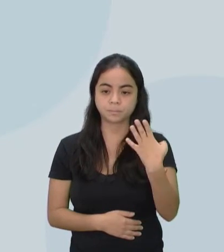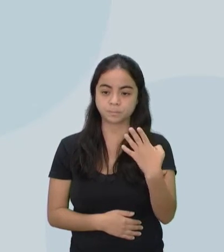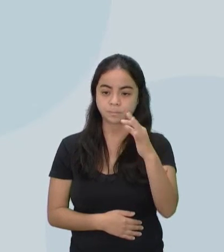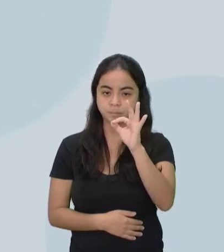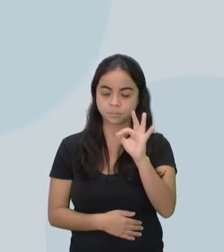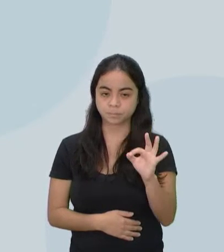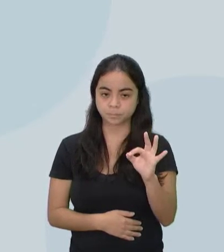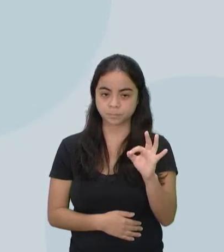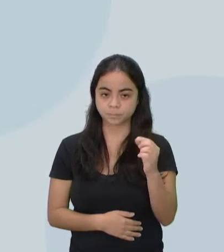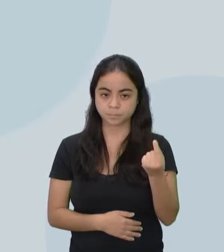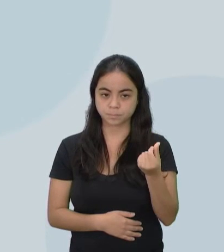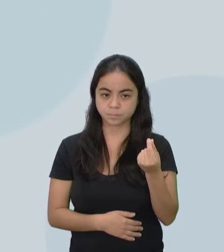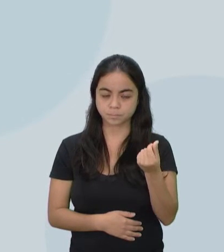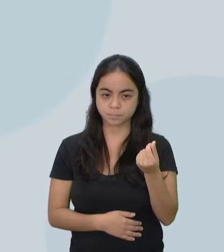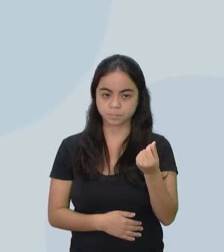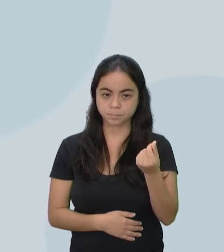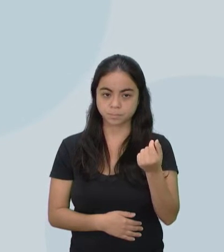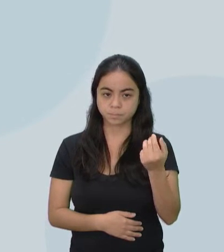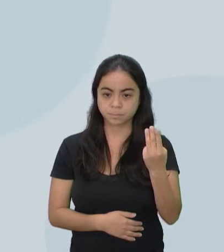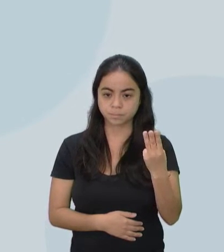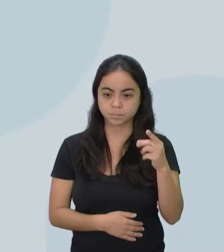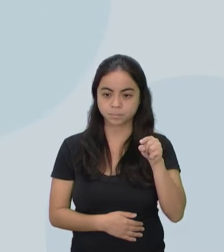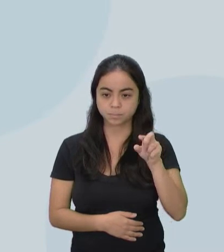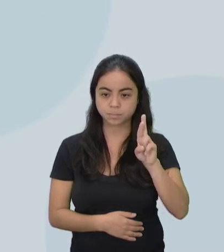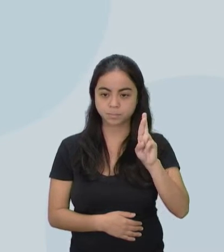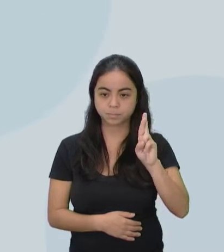4% do valor de R$ 3.000.